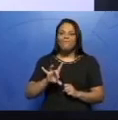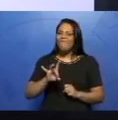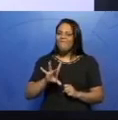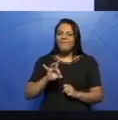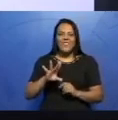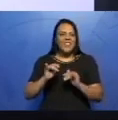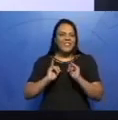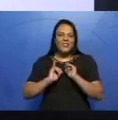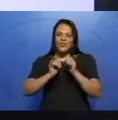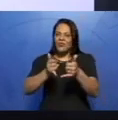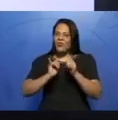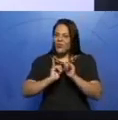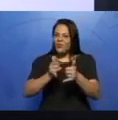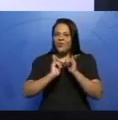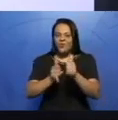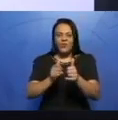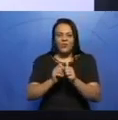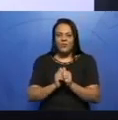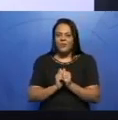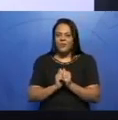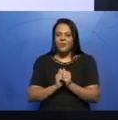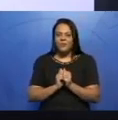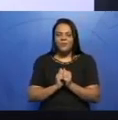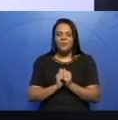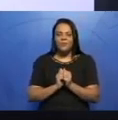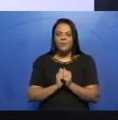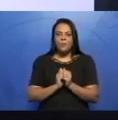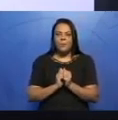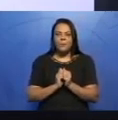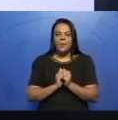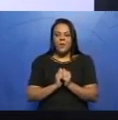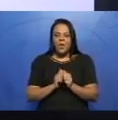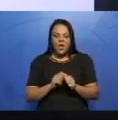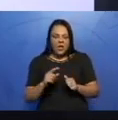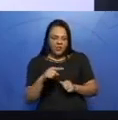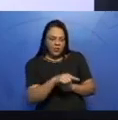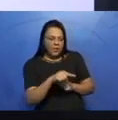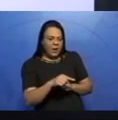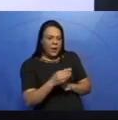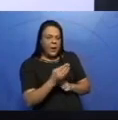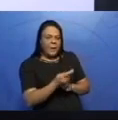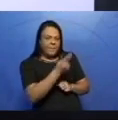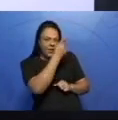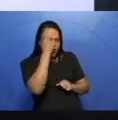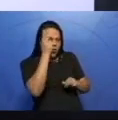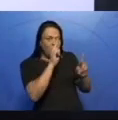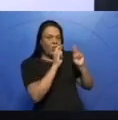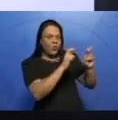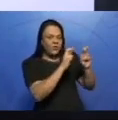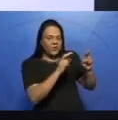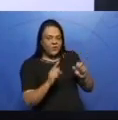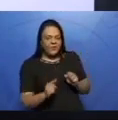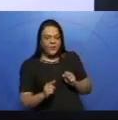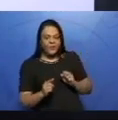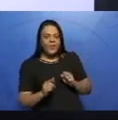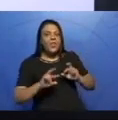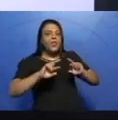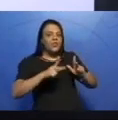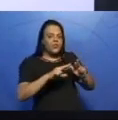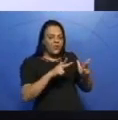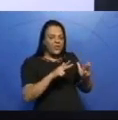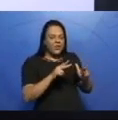modalização fosse uma intenção de apenas informar o torcedor, olha como seria. Elite tem